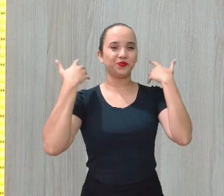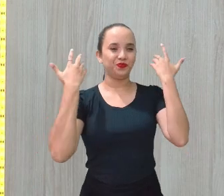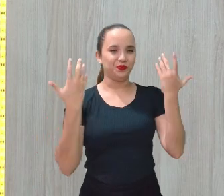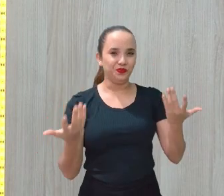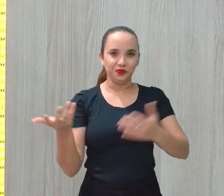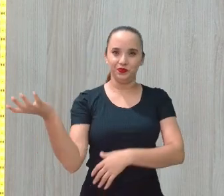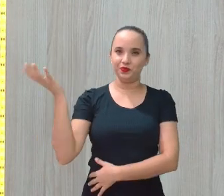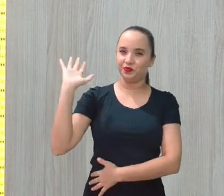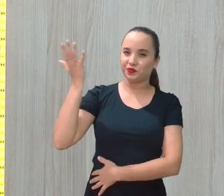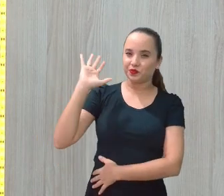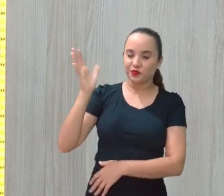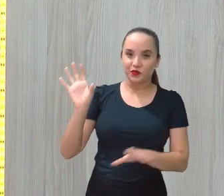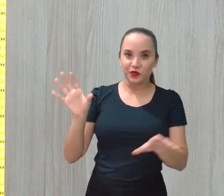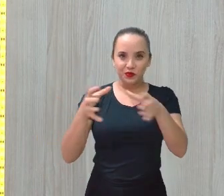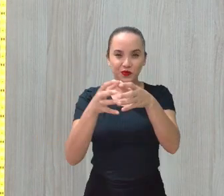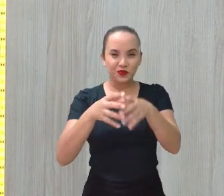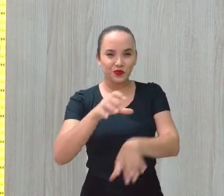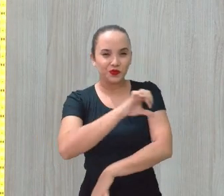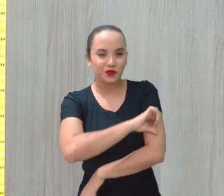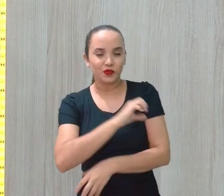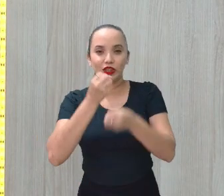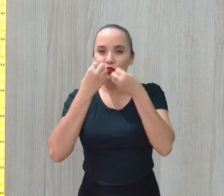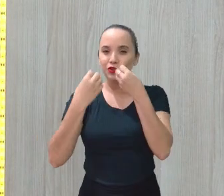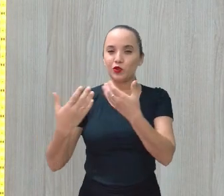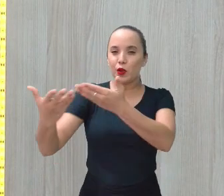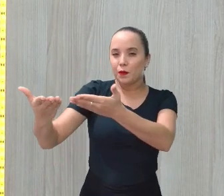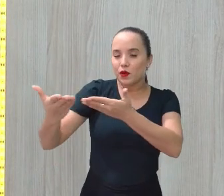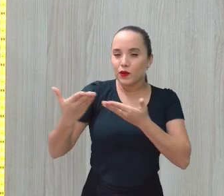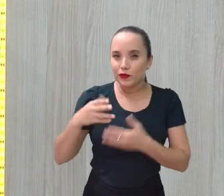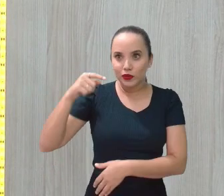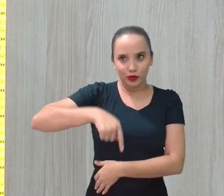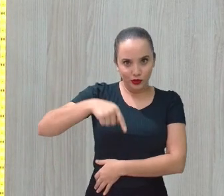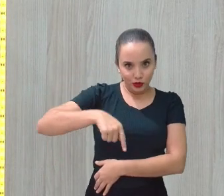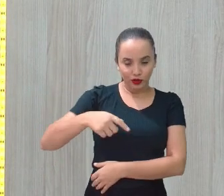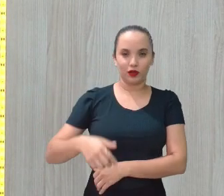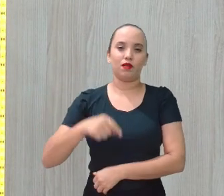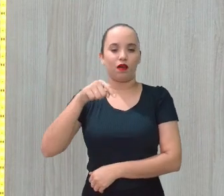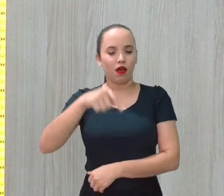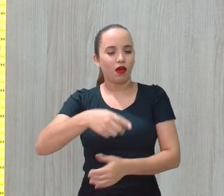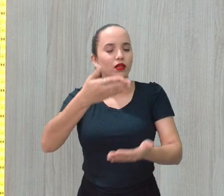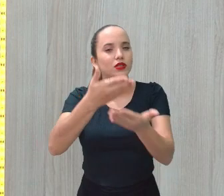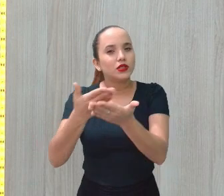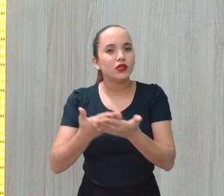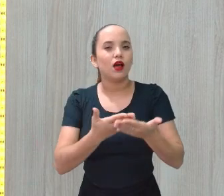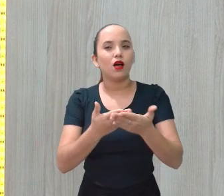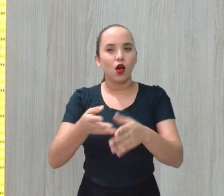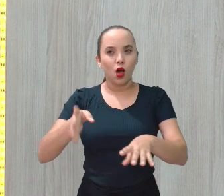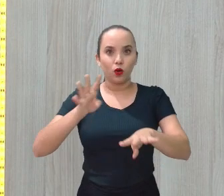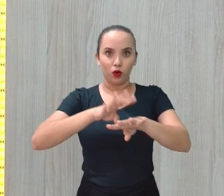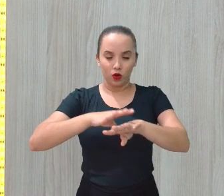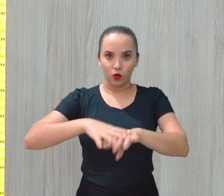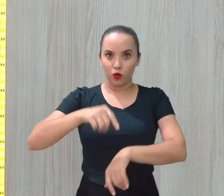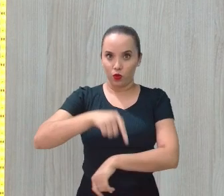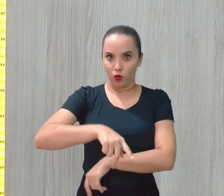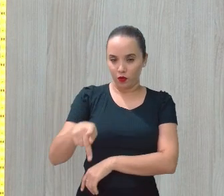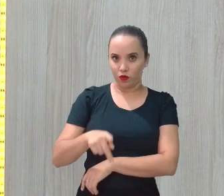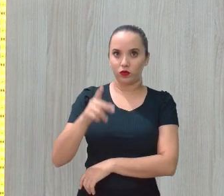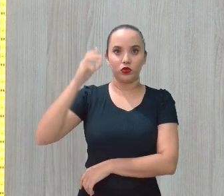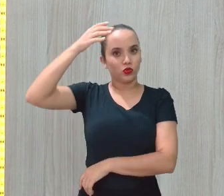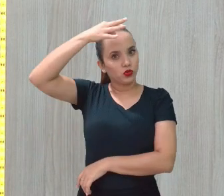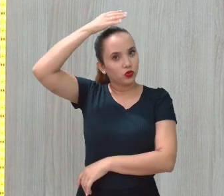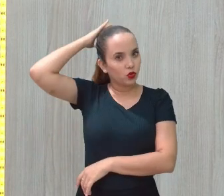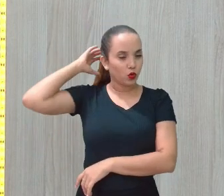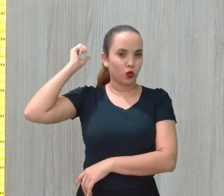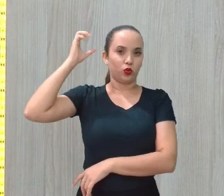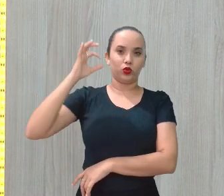tudo bem, 9º ano? Sejam todos muito bem-vindos aqui a essa aula do professor Tiago, né? Eu já estou super